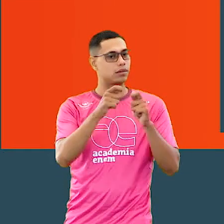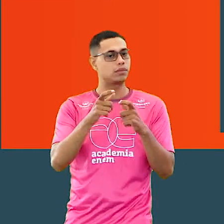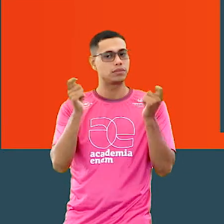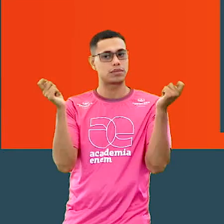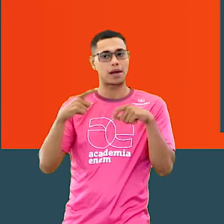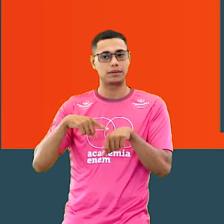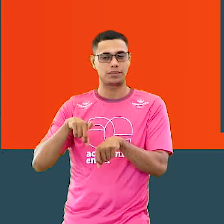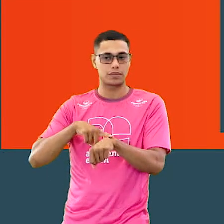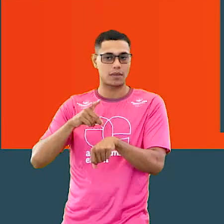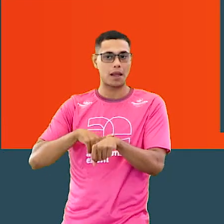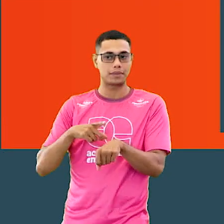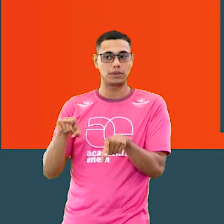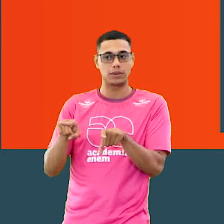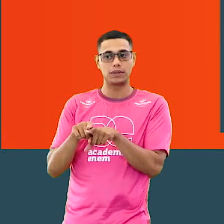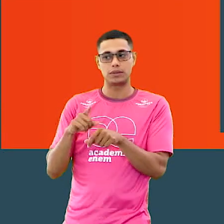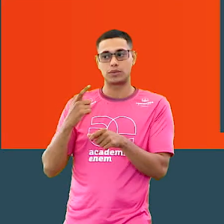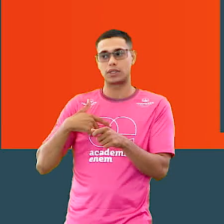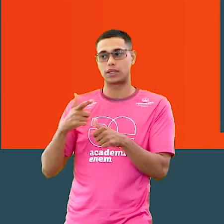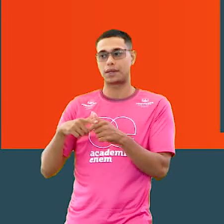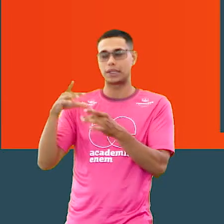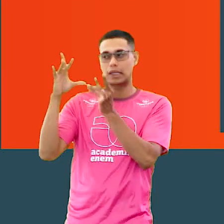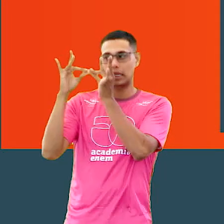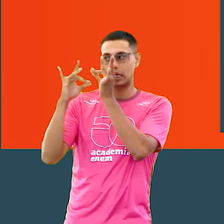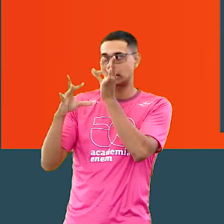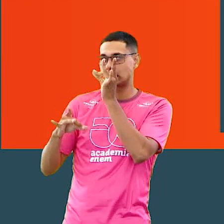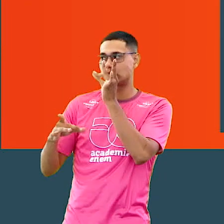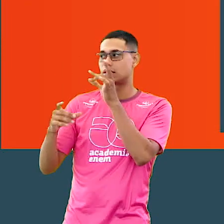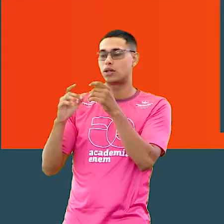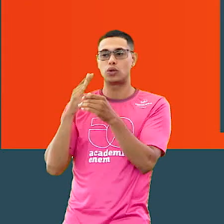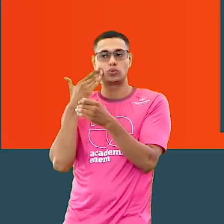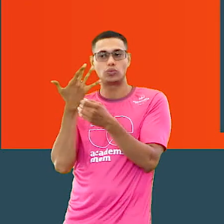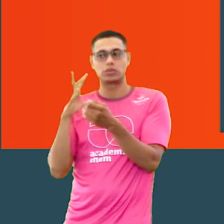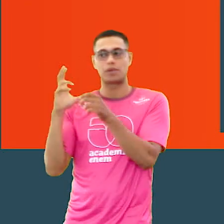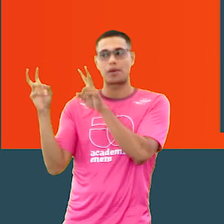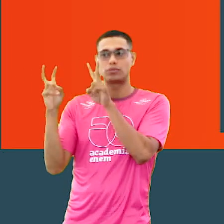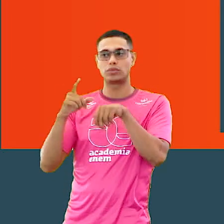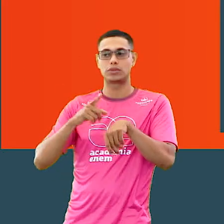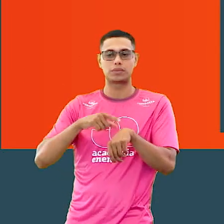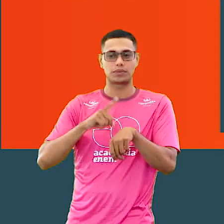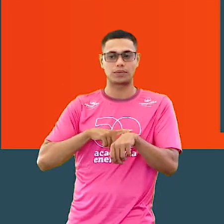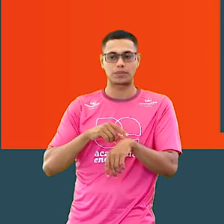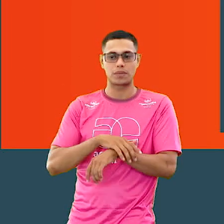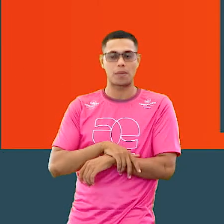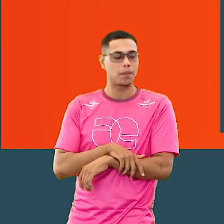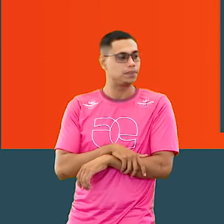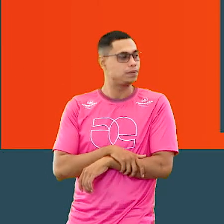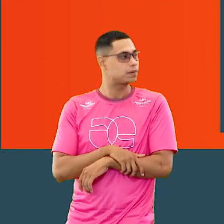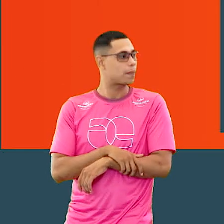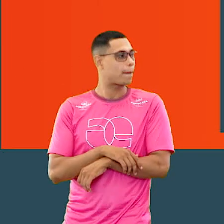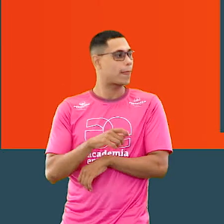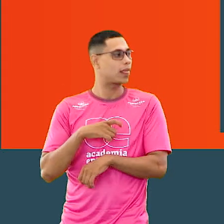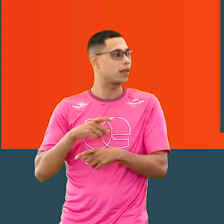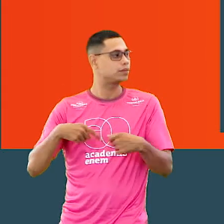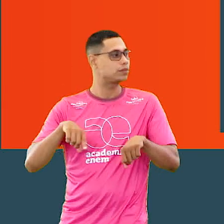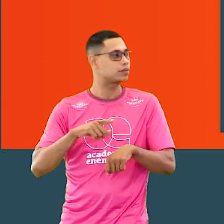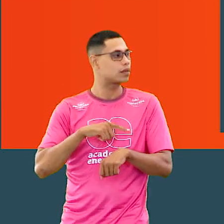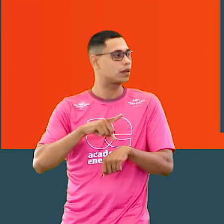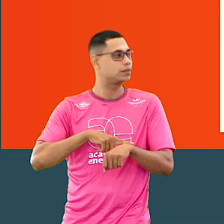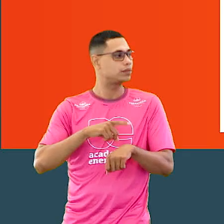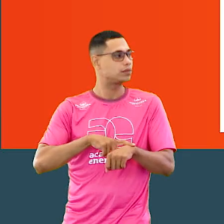nos ajudar, tá certo? Porque são muitos detalhes e eu não sei até onde eu vou poder ir. Mas vamos lá, vamos usar o nosso tempo.